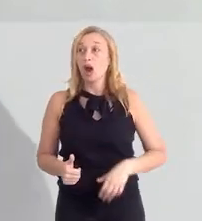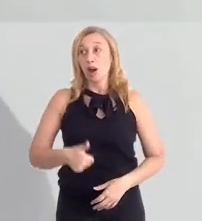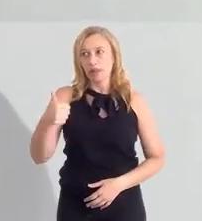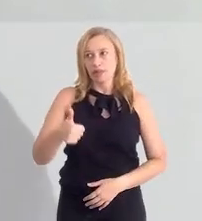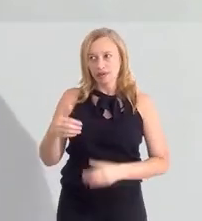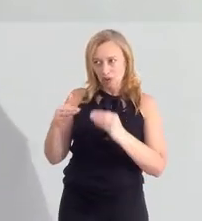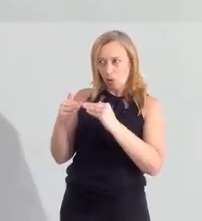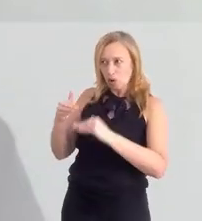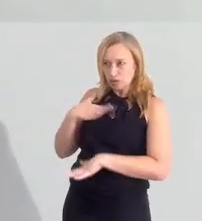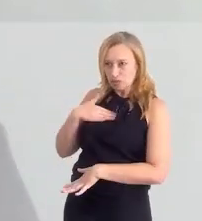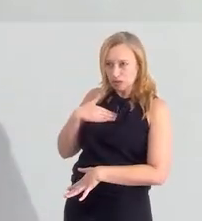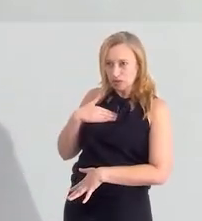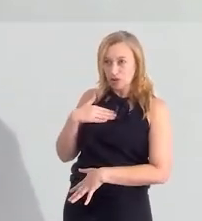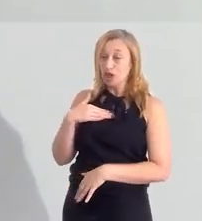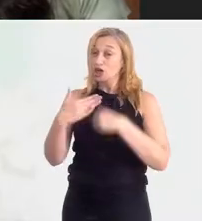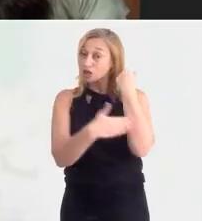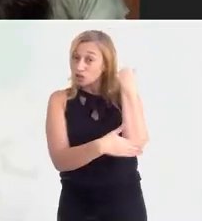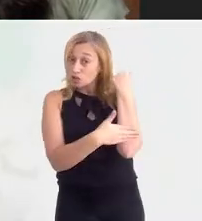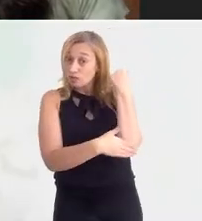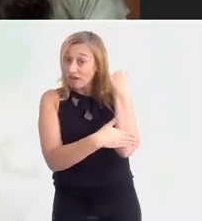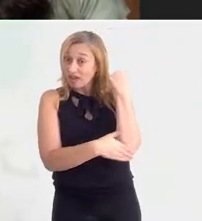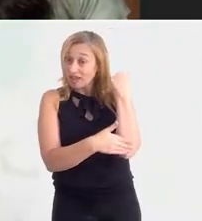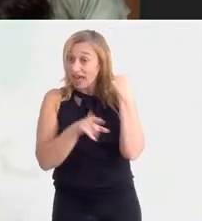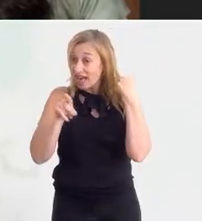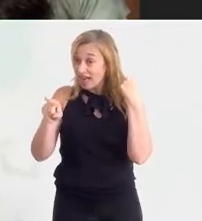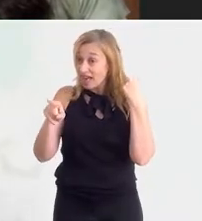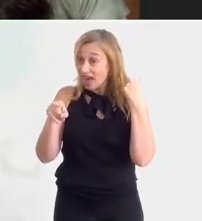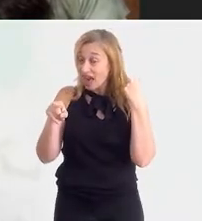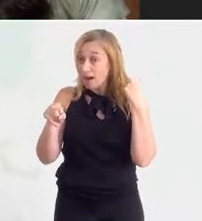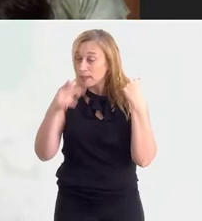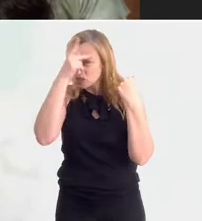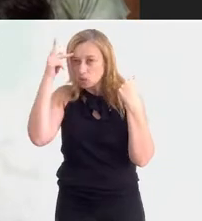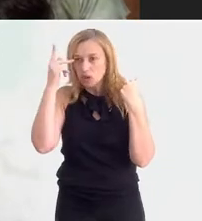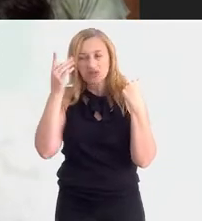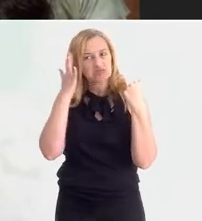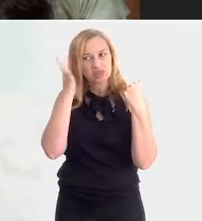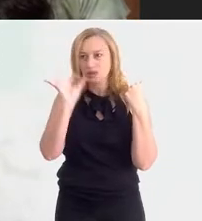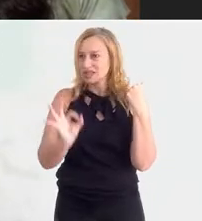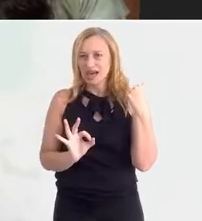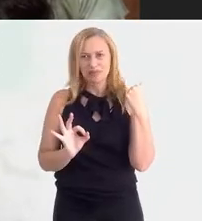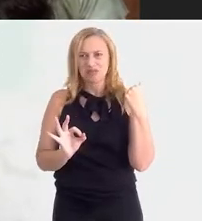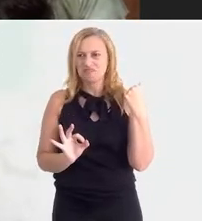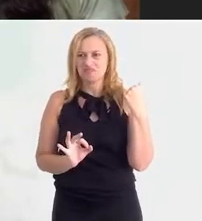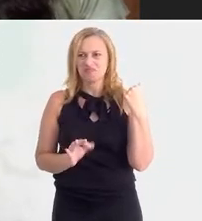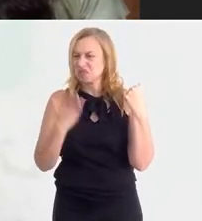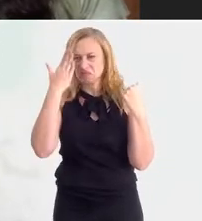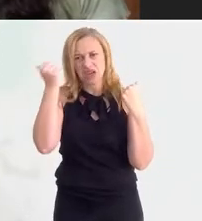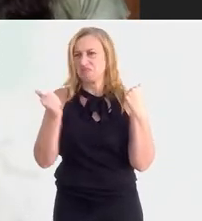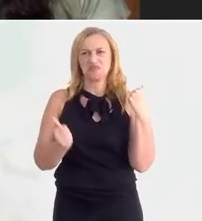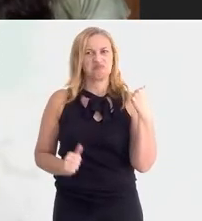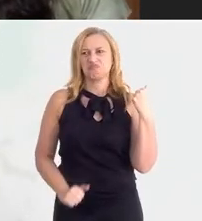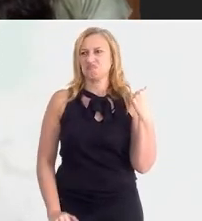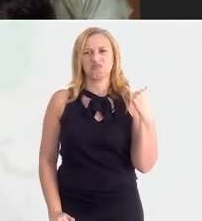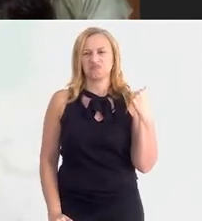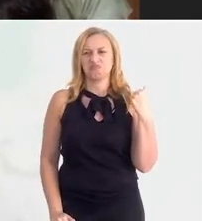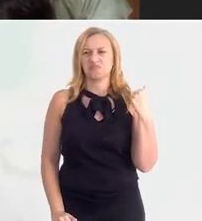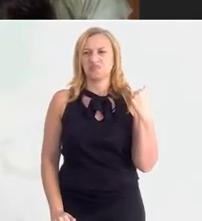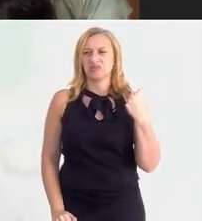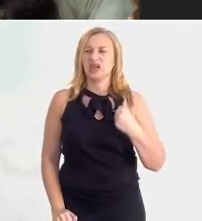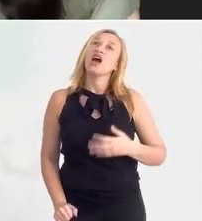você concorda Sim. comigo que o ciumento é aquele que não sabe? Que não sabe. Que não